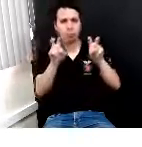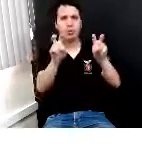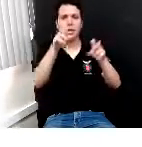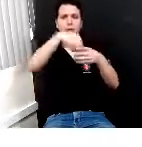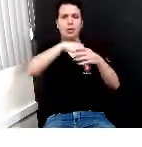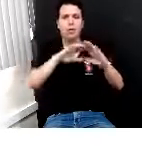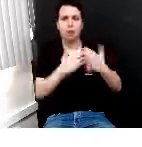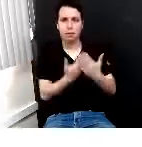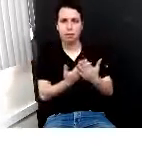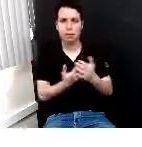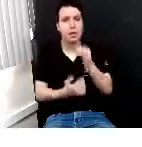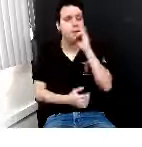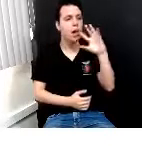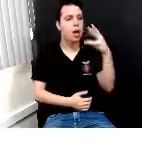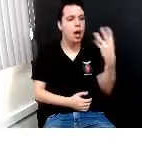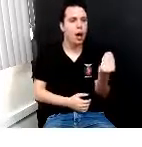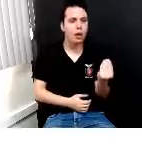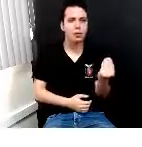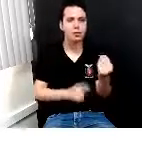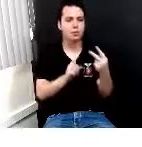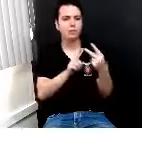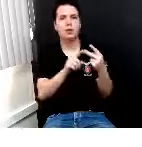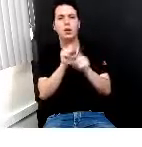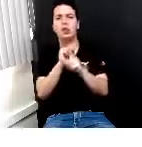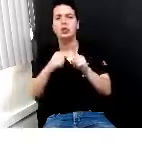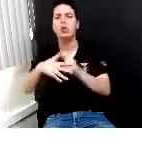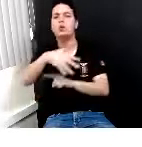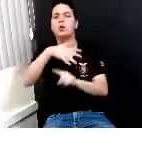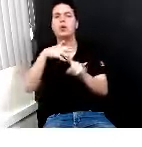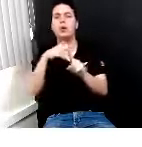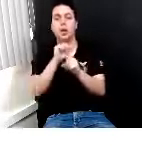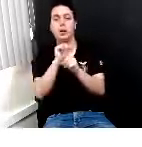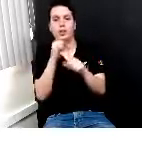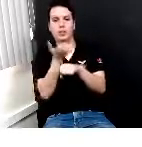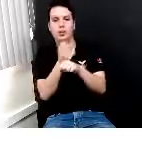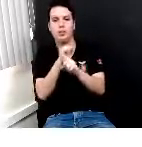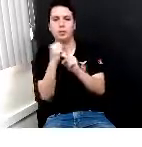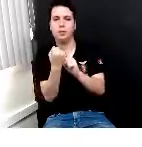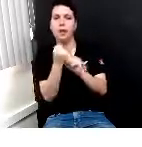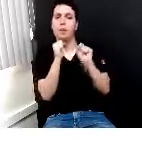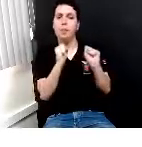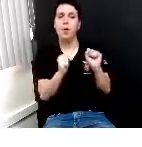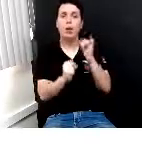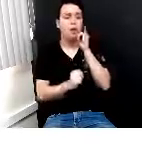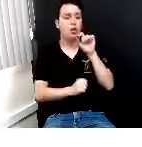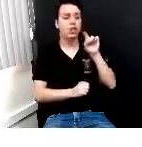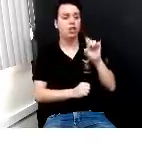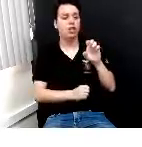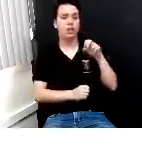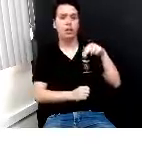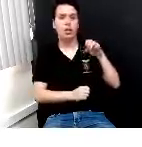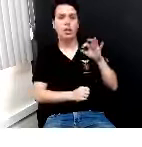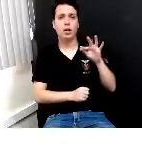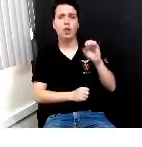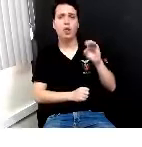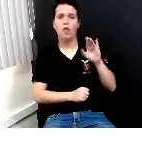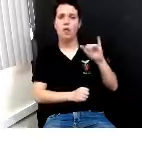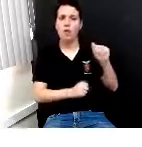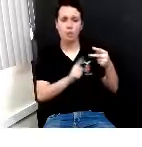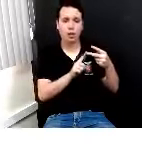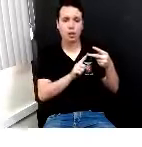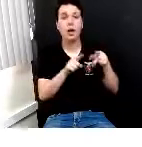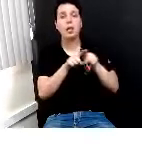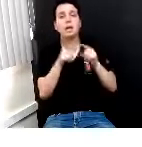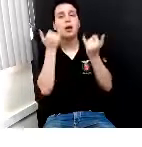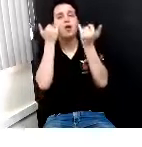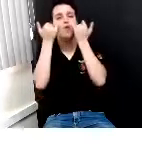em sociologia, questões que podem ser desdobradas, questões relacionadas à xenofobia, à diversidade cultural, as fake news